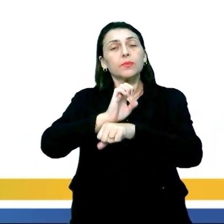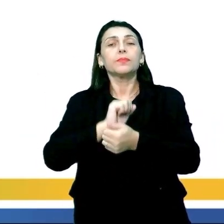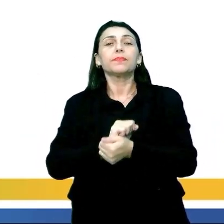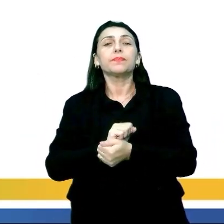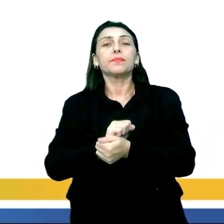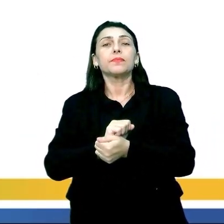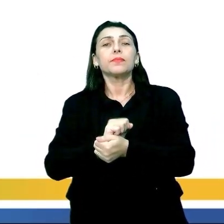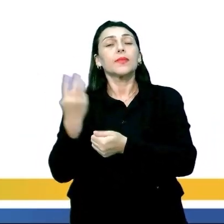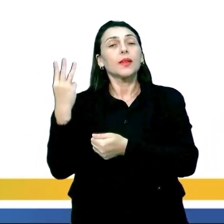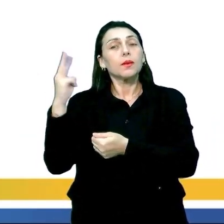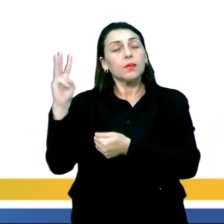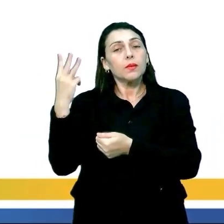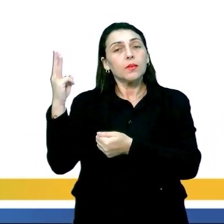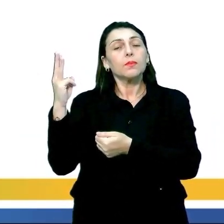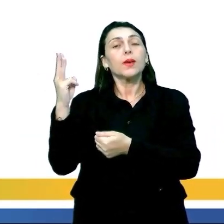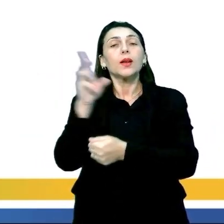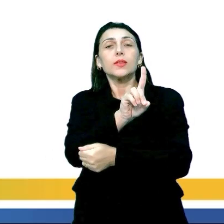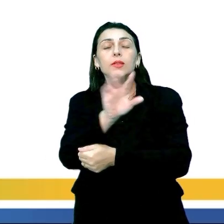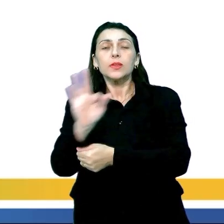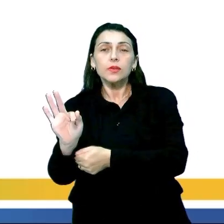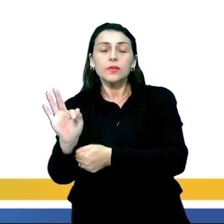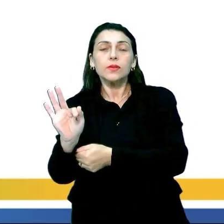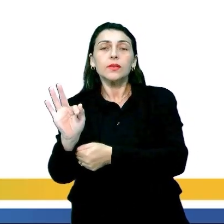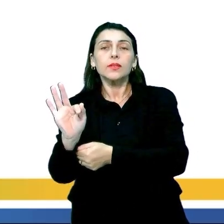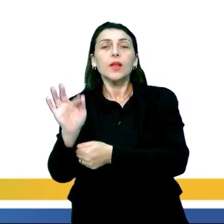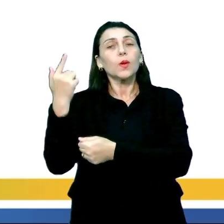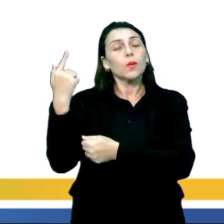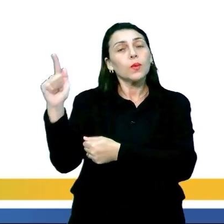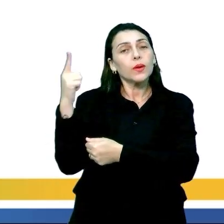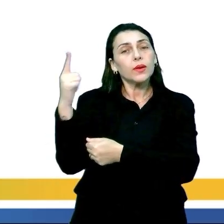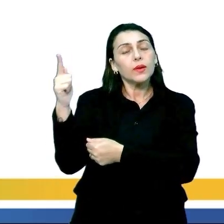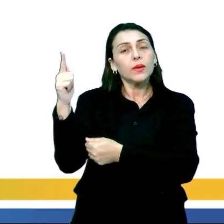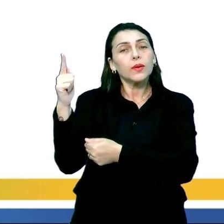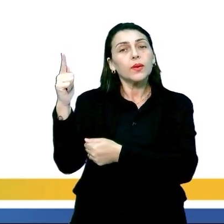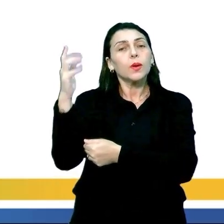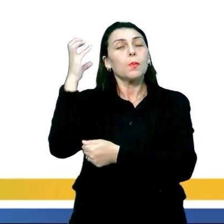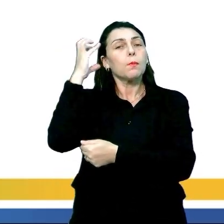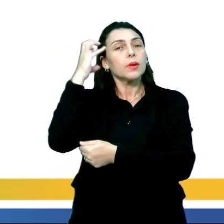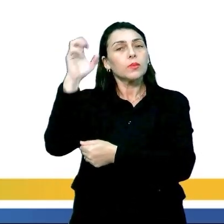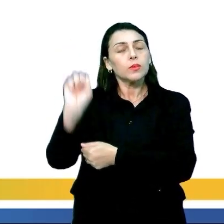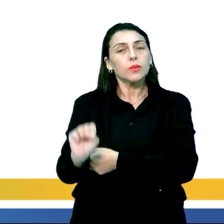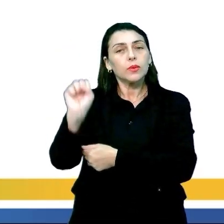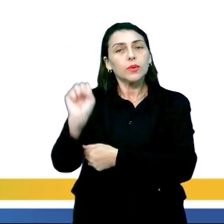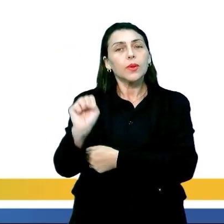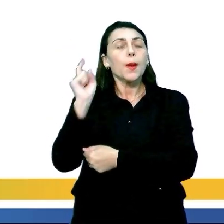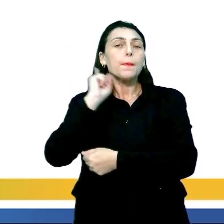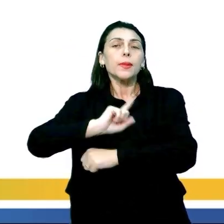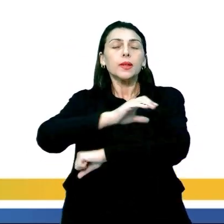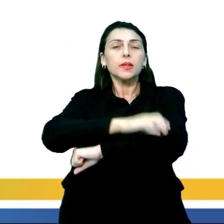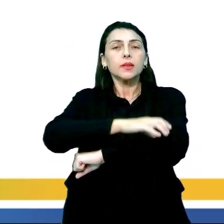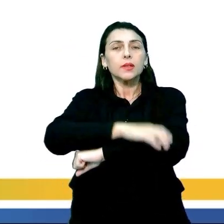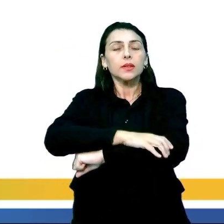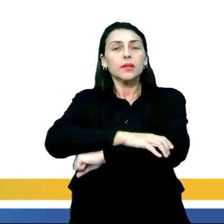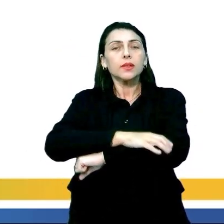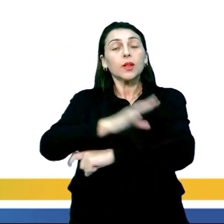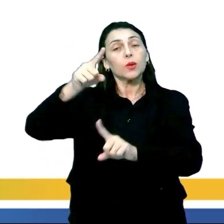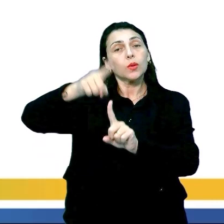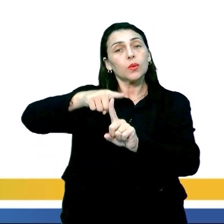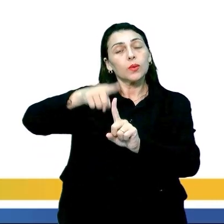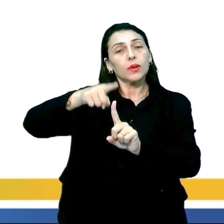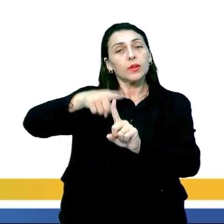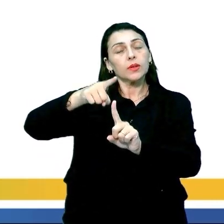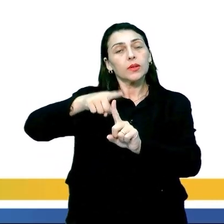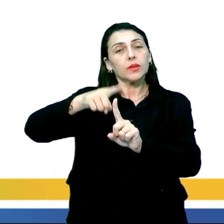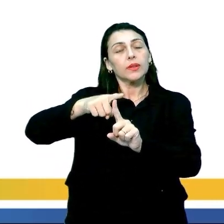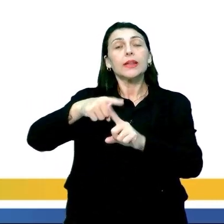como Maranhão, Distrito Federal, Goiás, Mato Grosso do Sul, Minas Gerais,